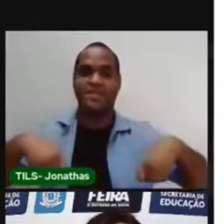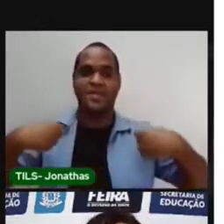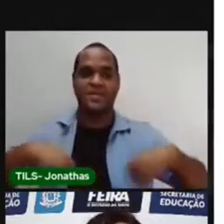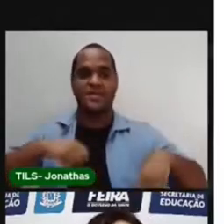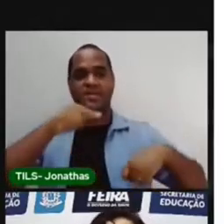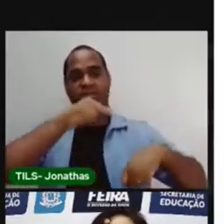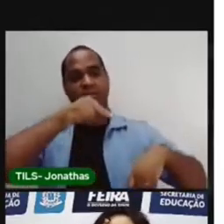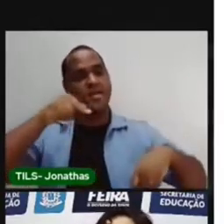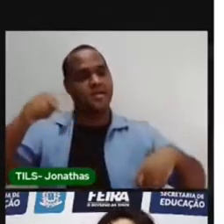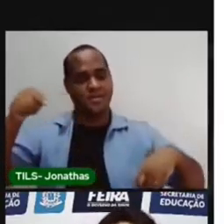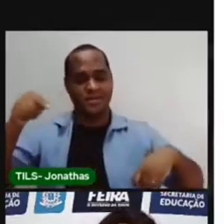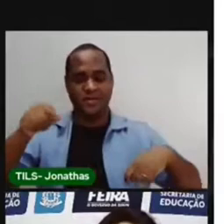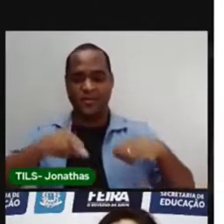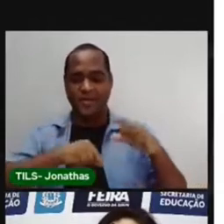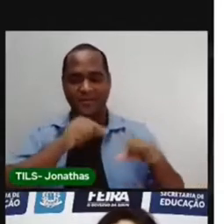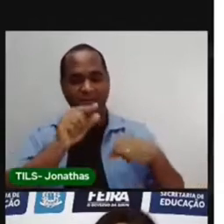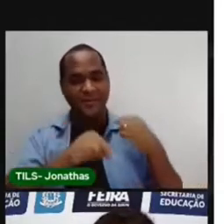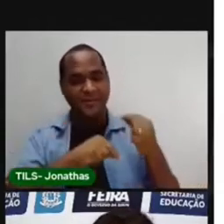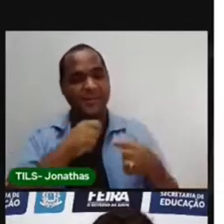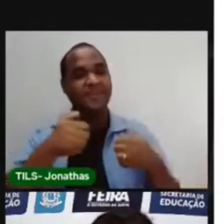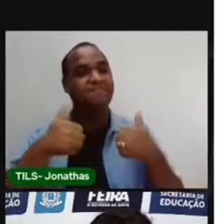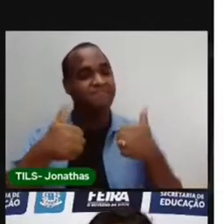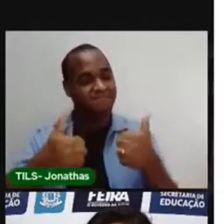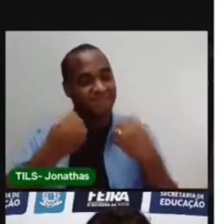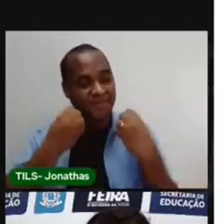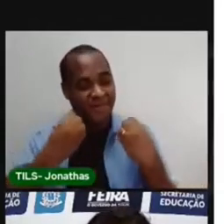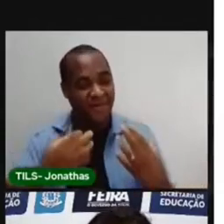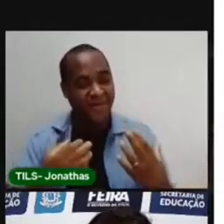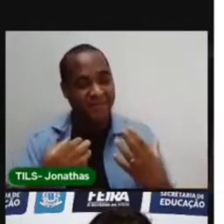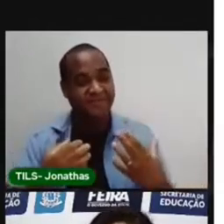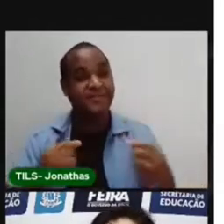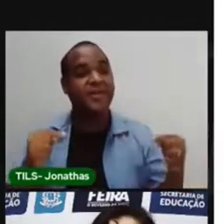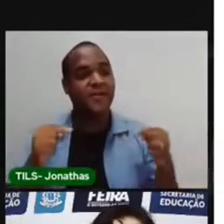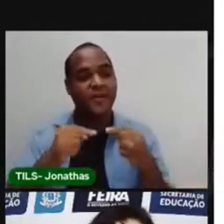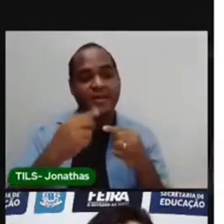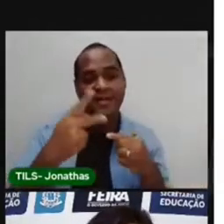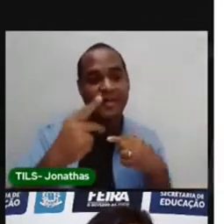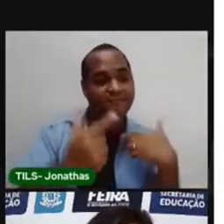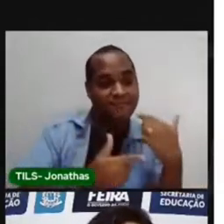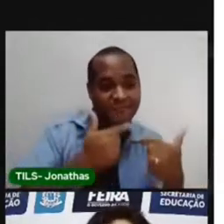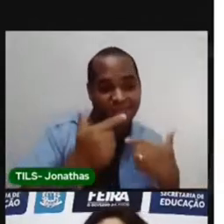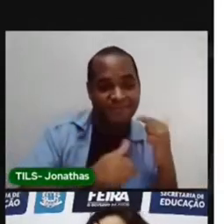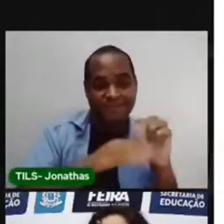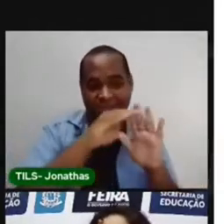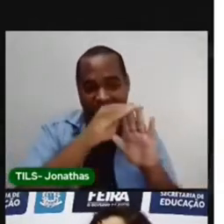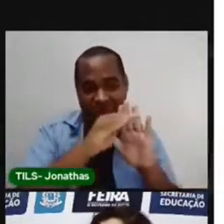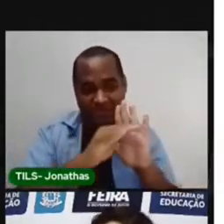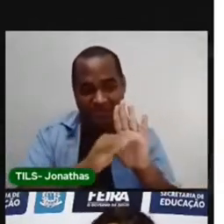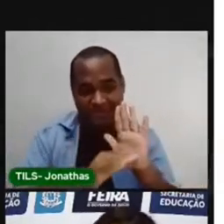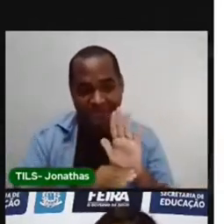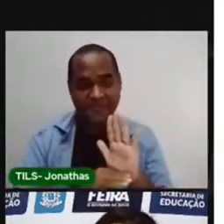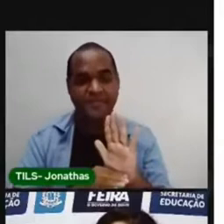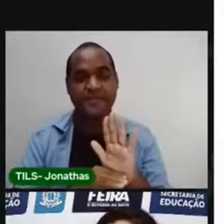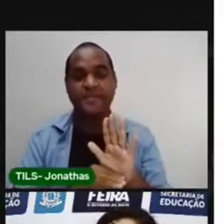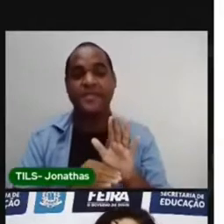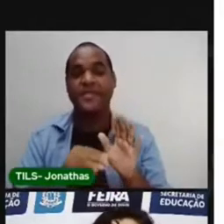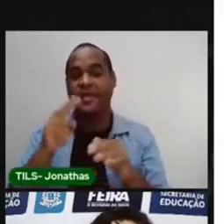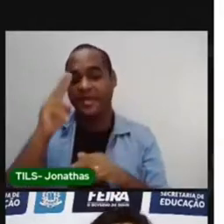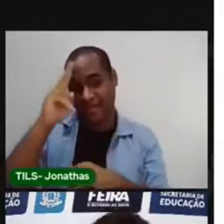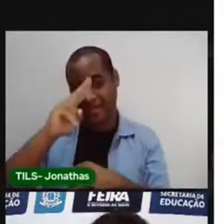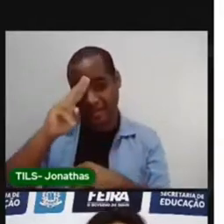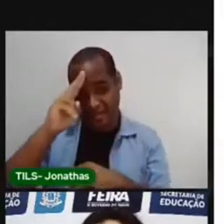dias da semana. Lembra que a gente já trabalhou com lista? Muito bem. Lembra